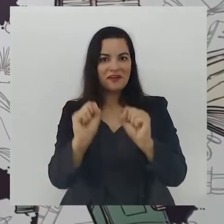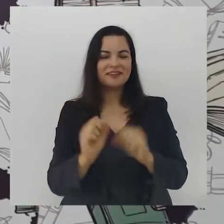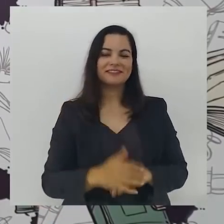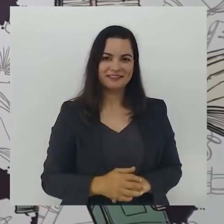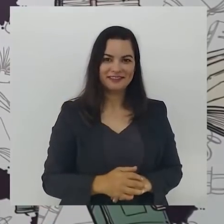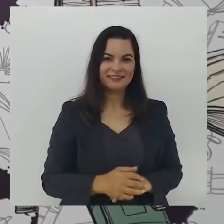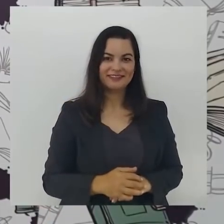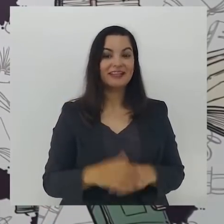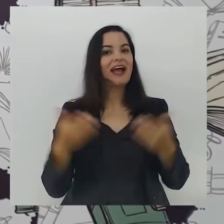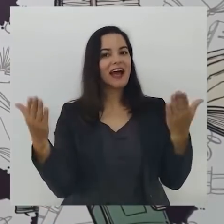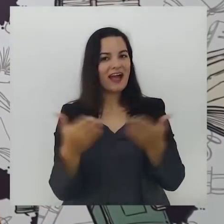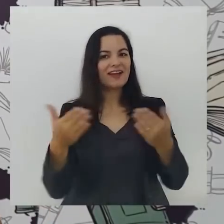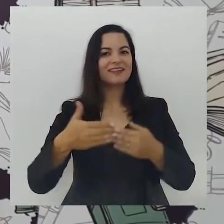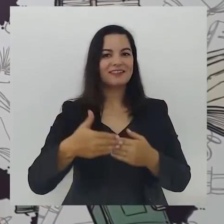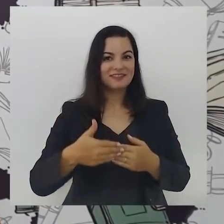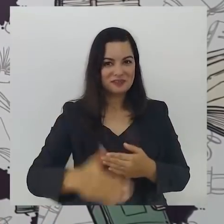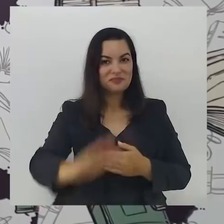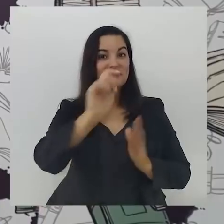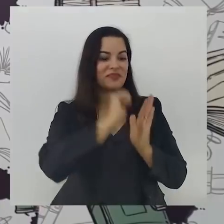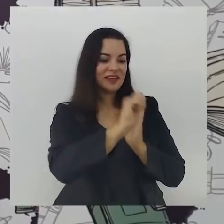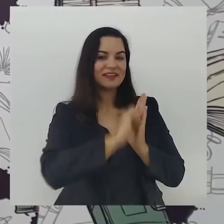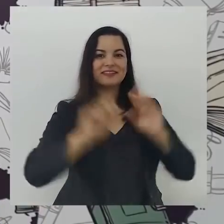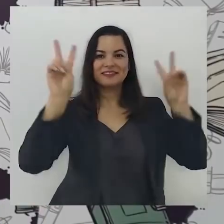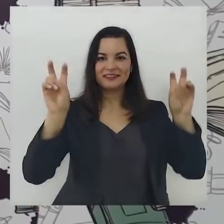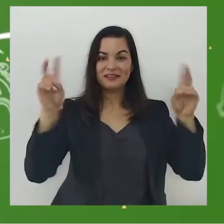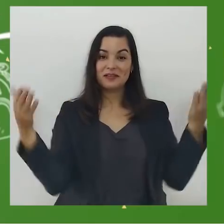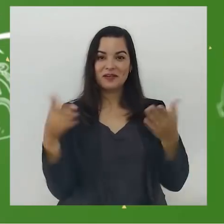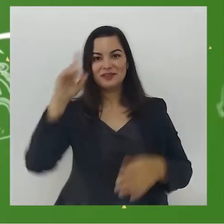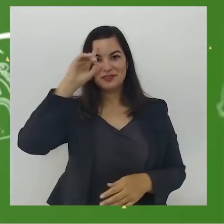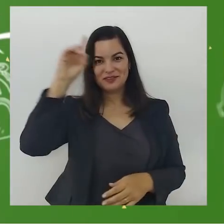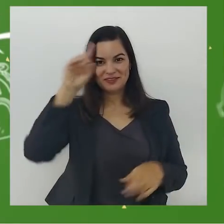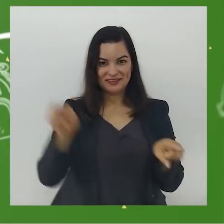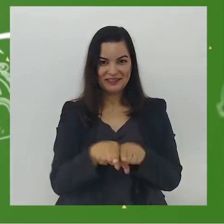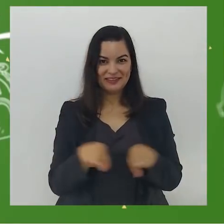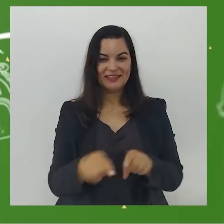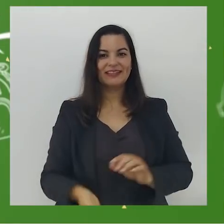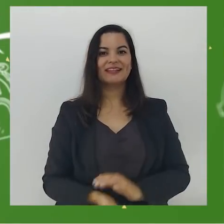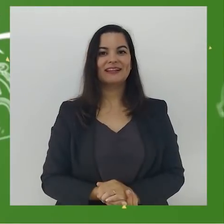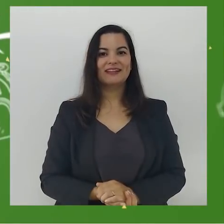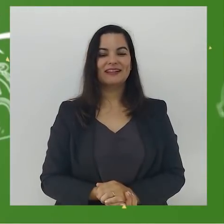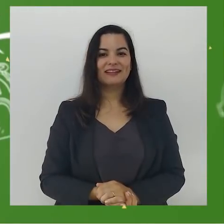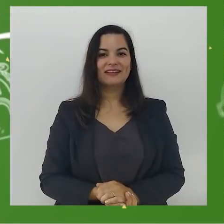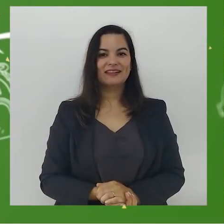produção. Agora sim, podem anotar o tema e a data de hoje.